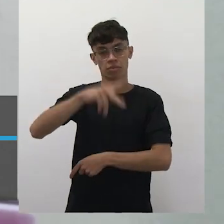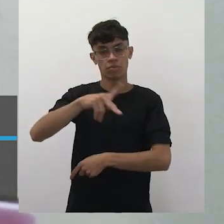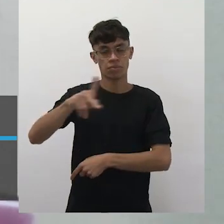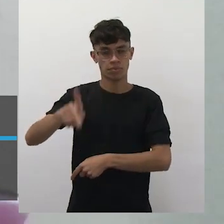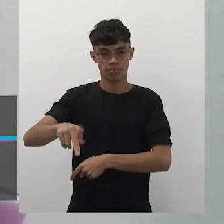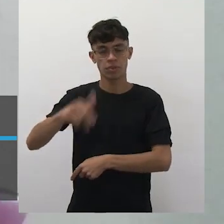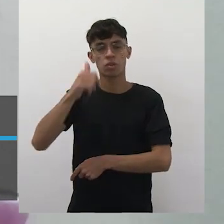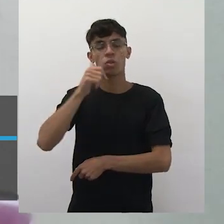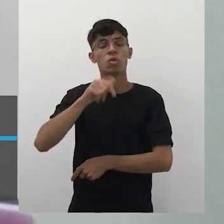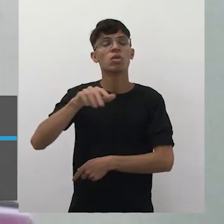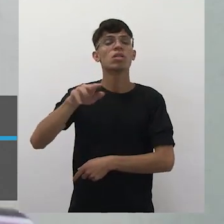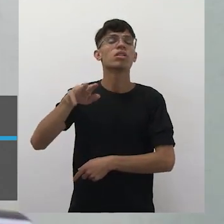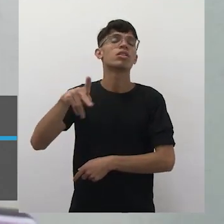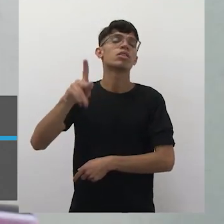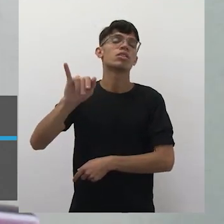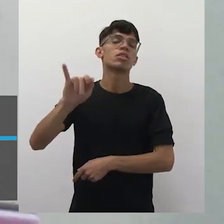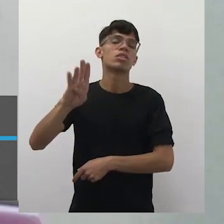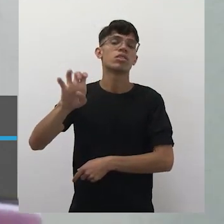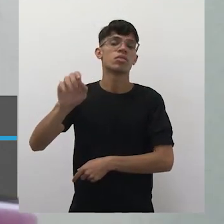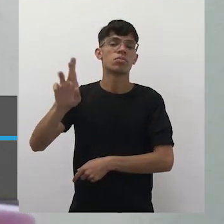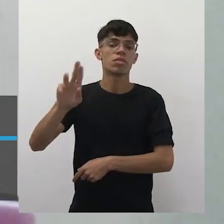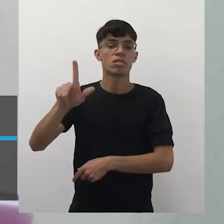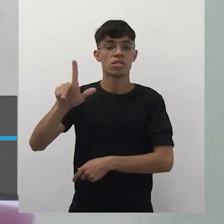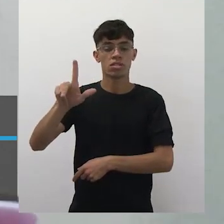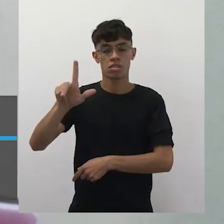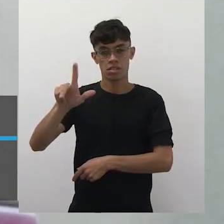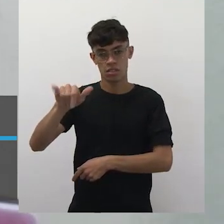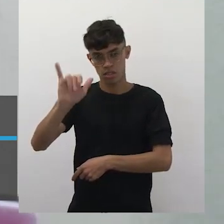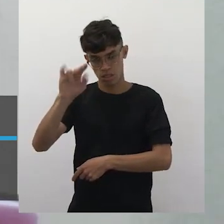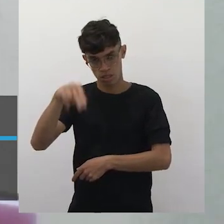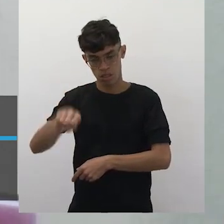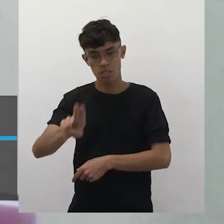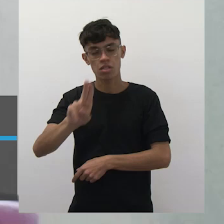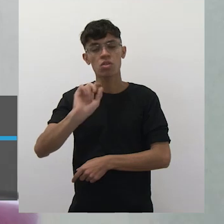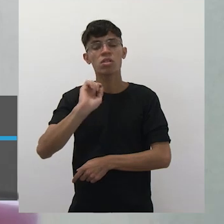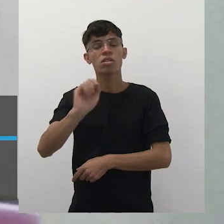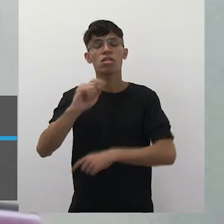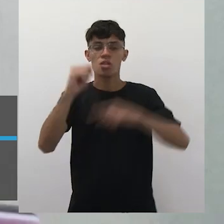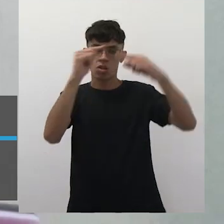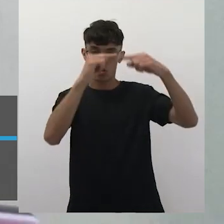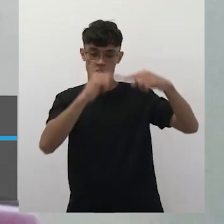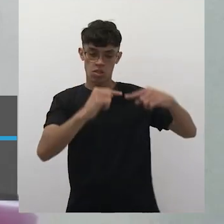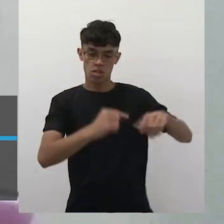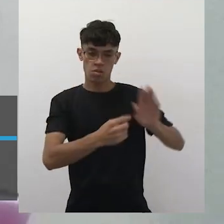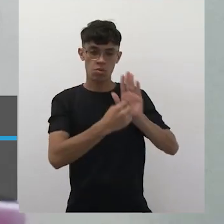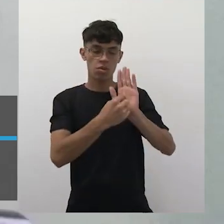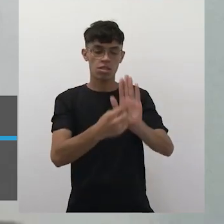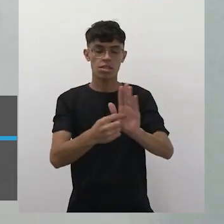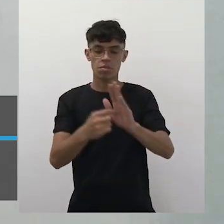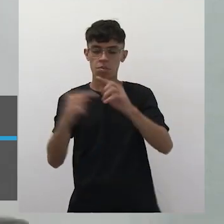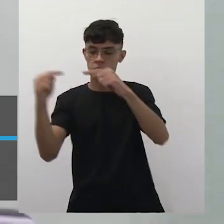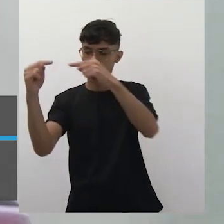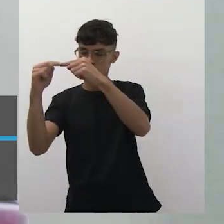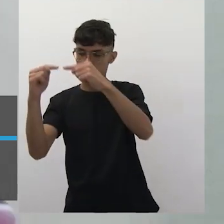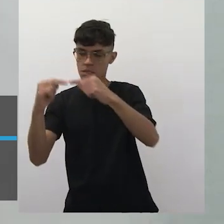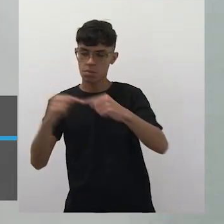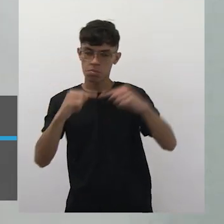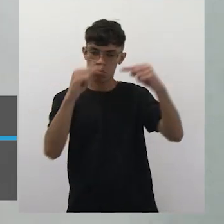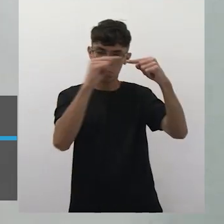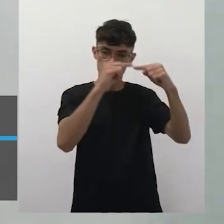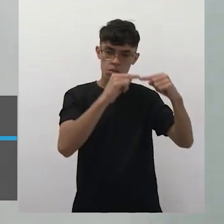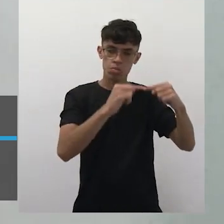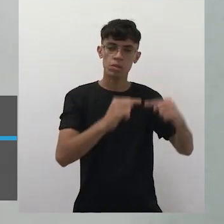A professora Kimberly, mostrar que tudo está relacionado e uma coisa leva a outra. A